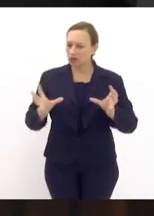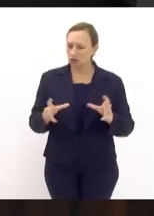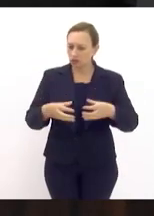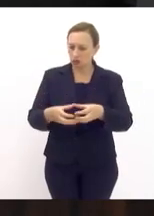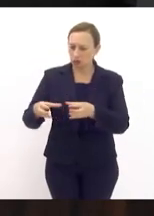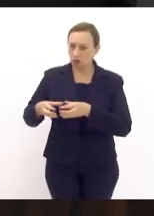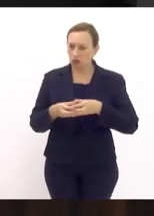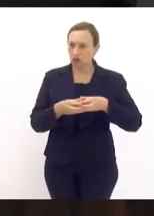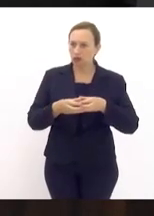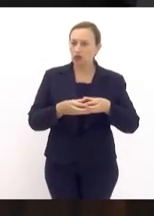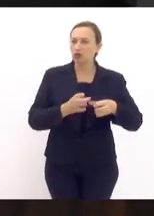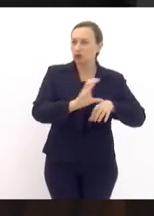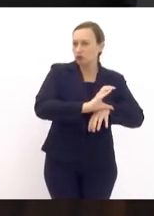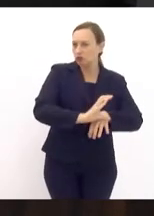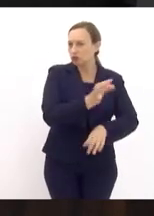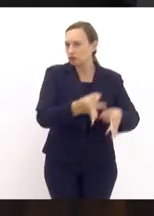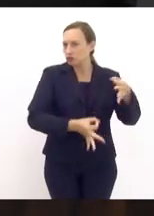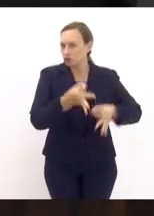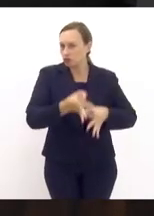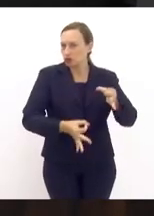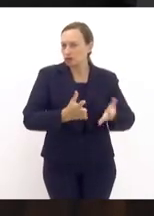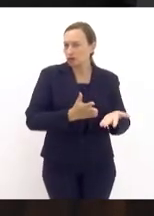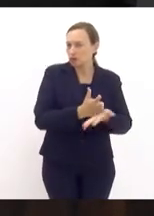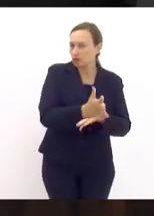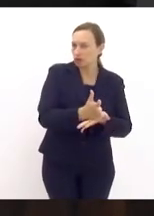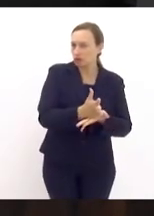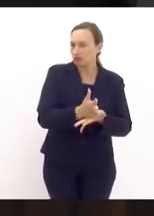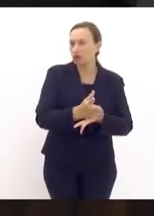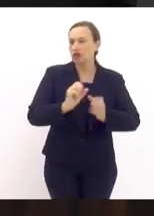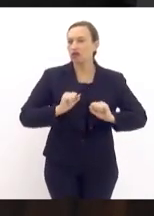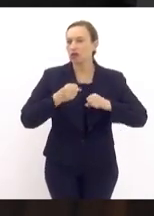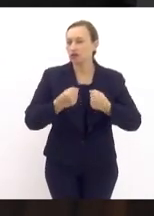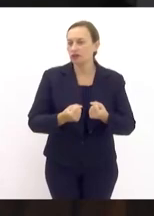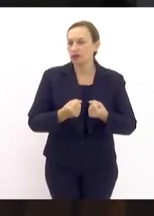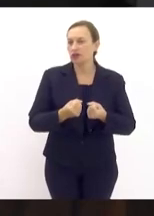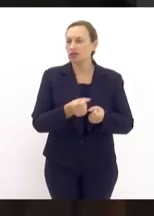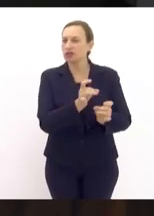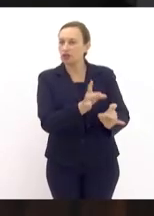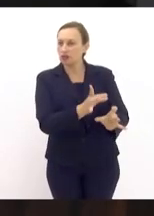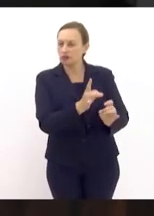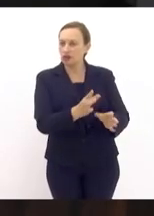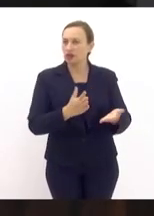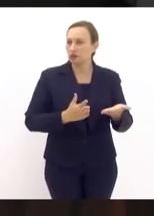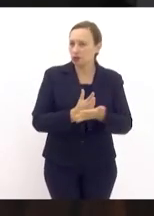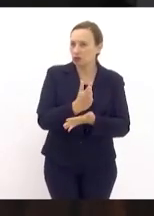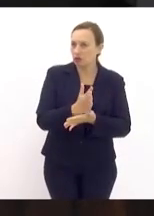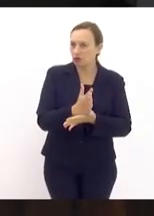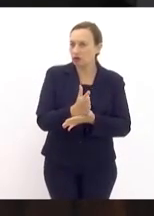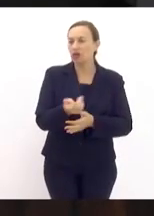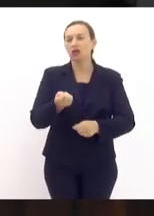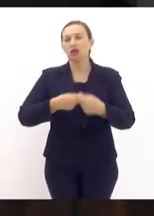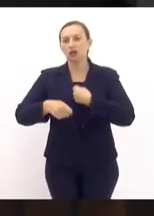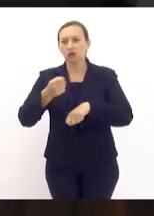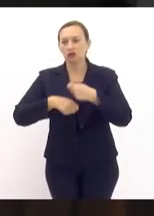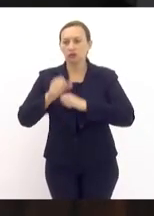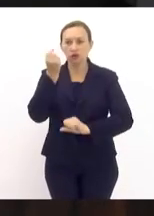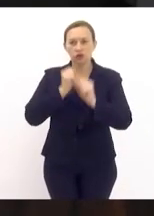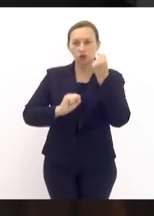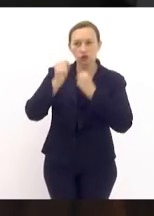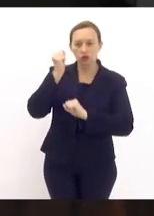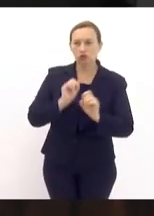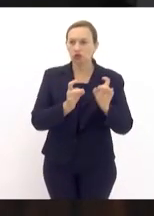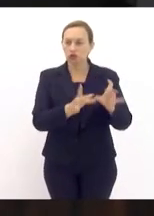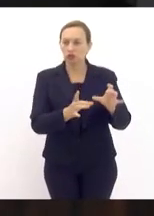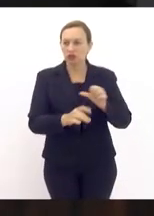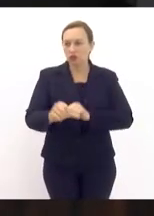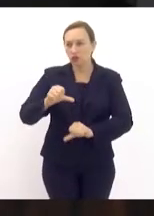de Constituição e Justiça favorável, de Defesa do Consumidor favorável e de Economia, Indústria e Comércio